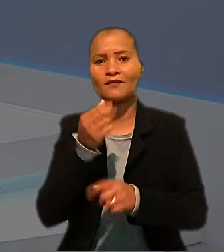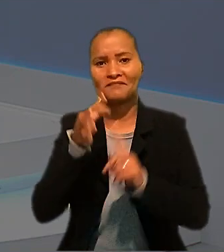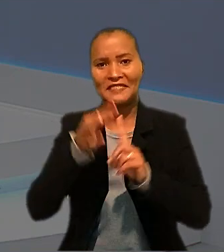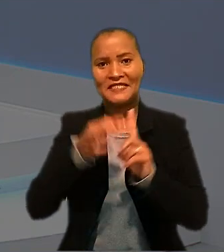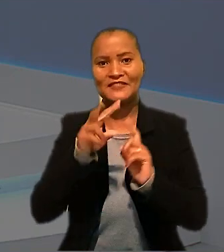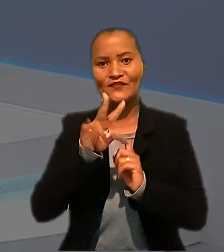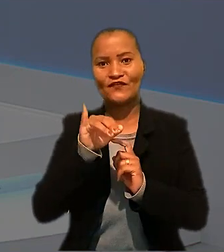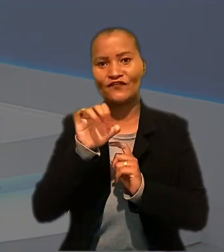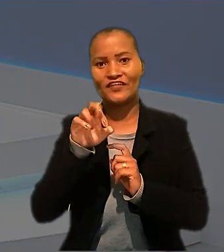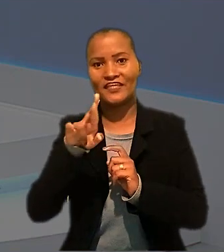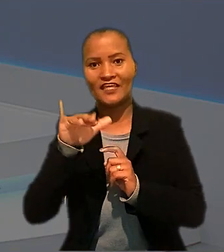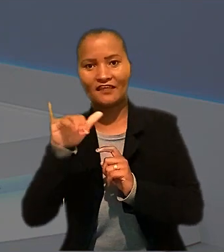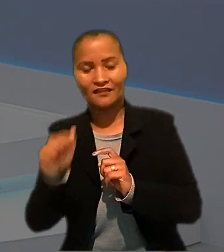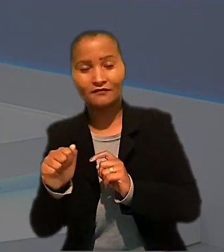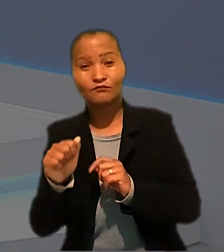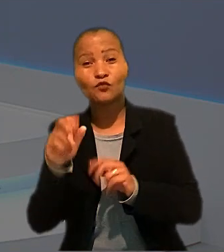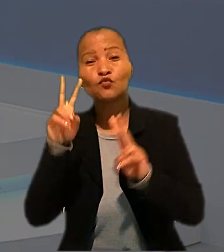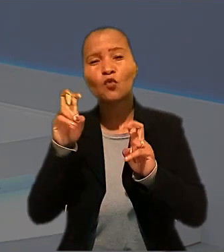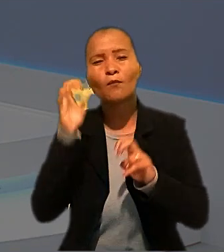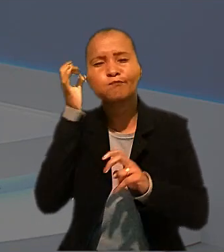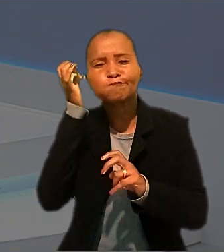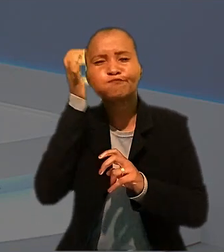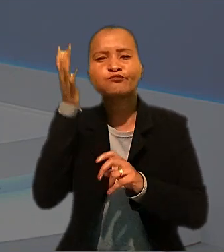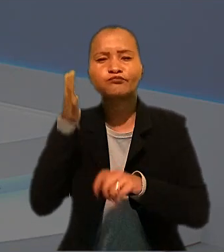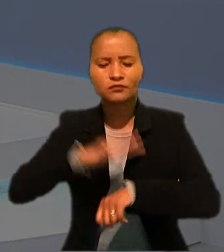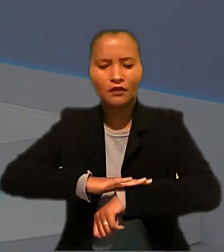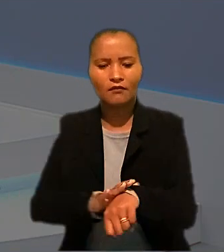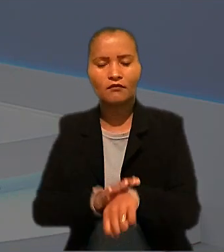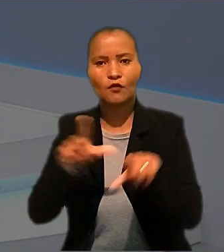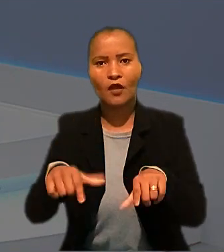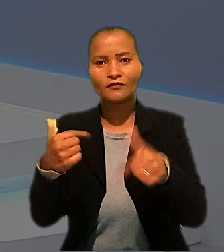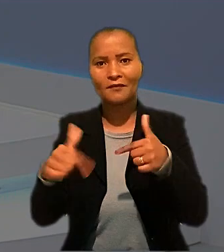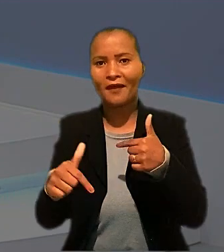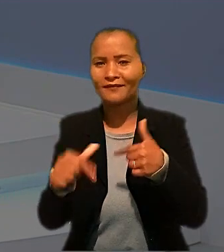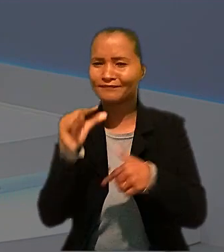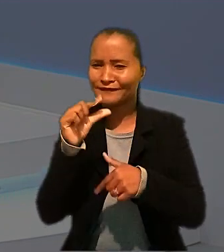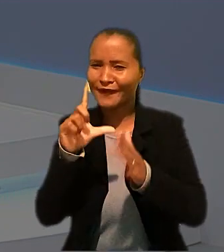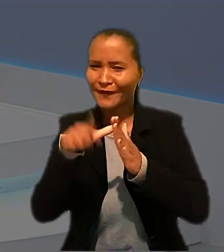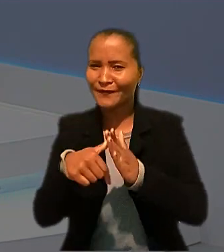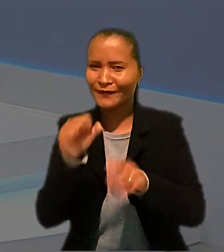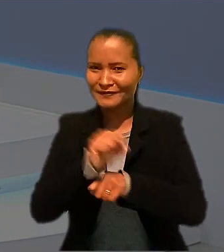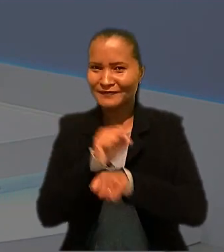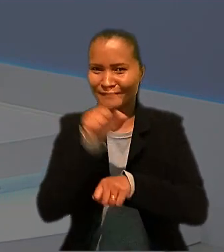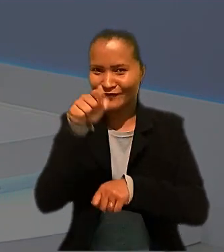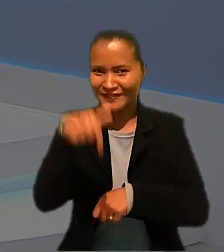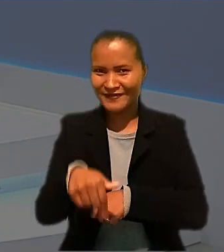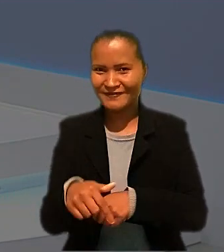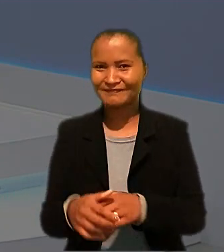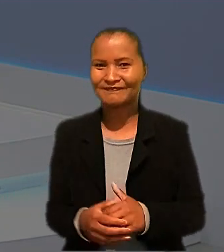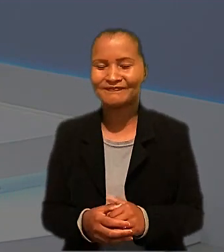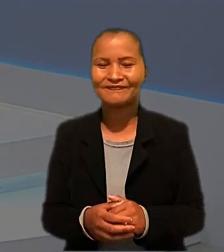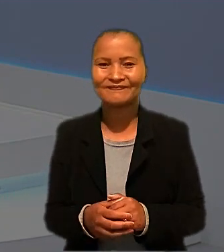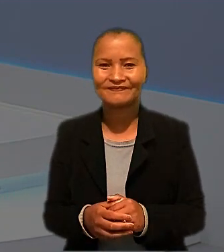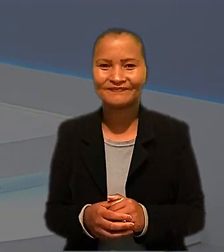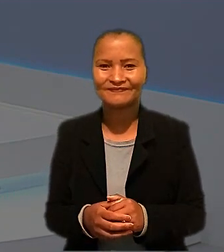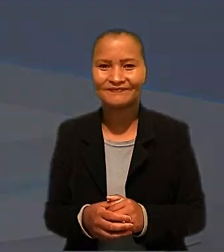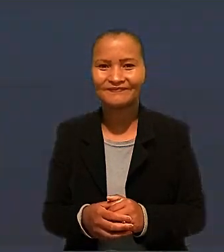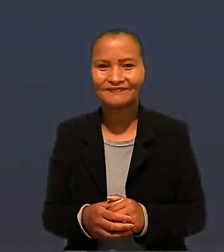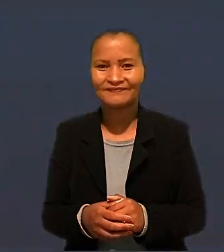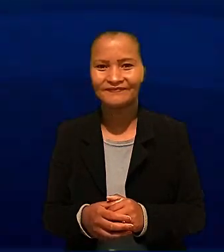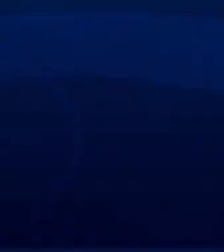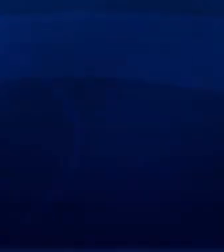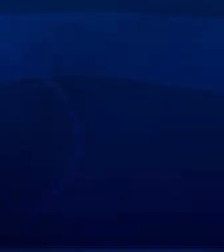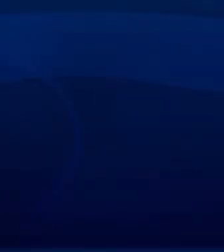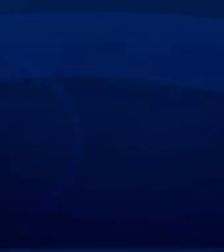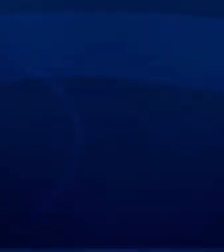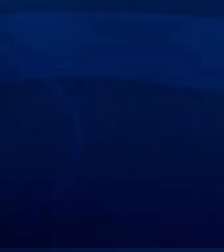ministro Vieira de Mello Filho sobre as consequências jurídicas do racismo no ambiente de trabalho. É daqui a pouco, a gente te espera aqui.